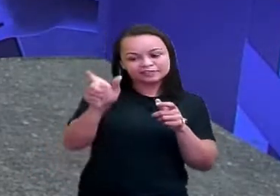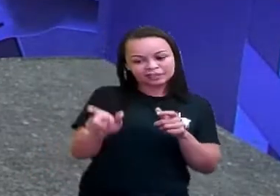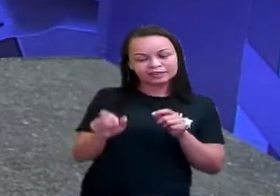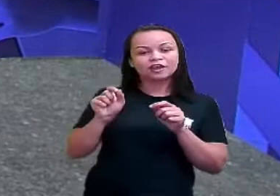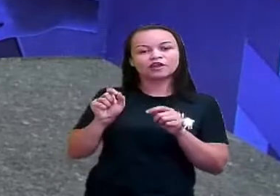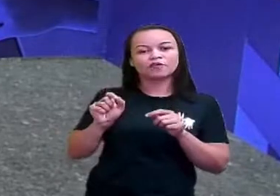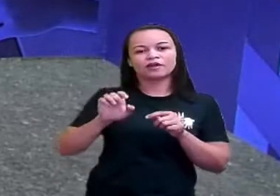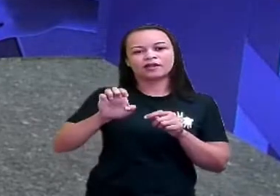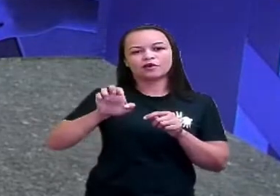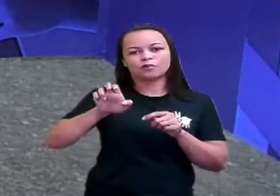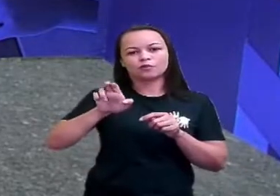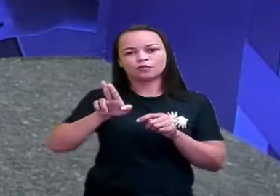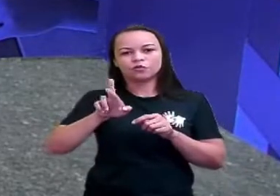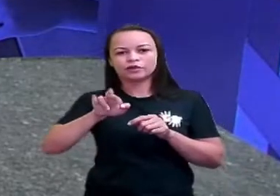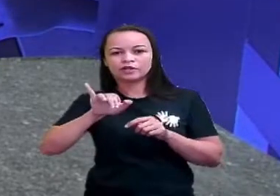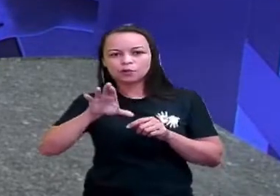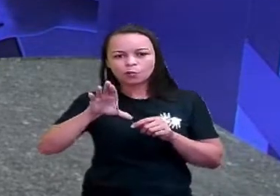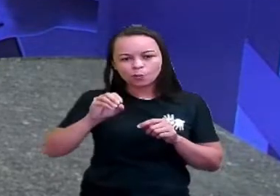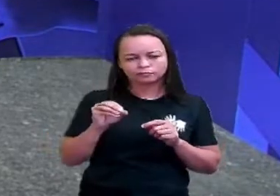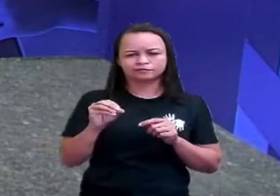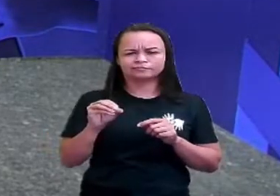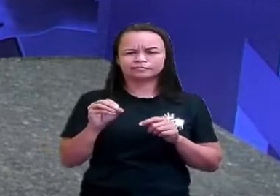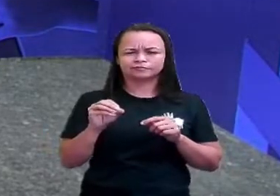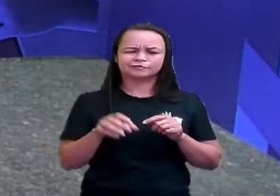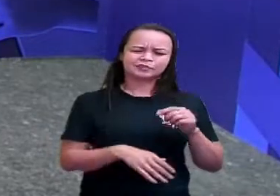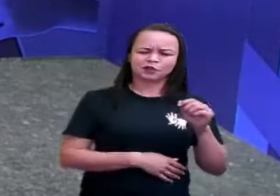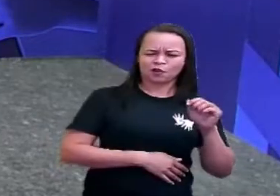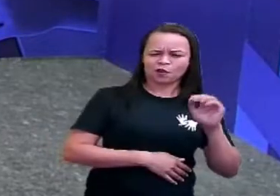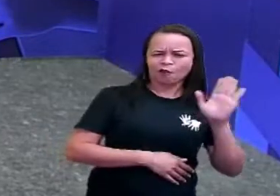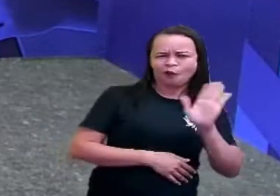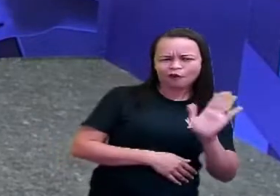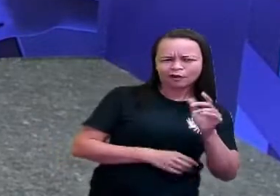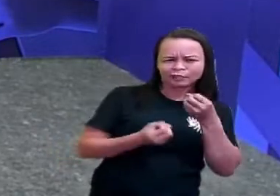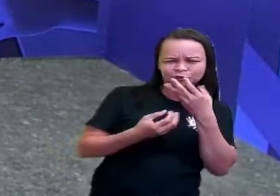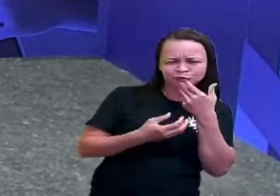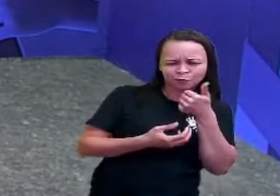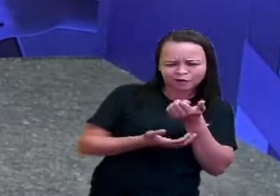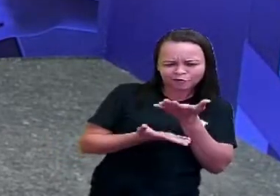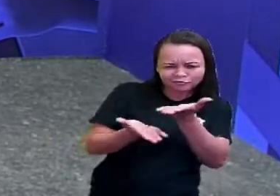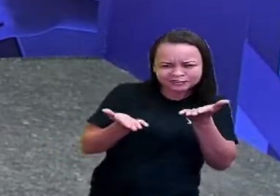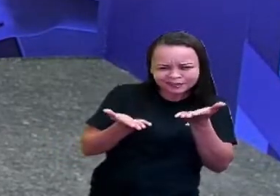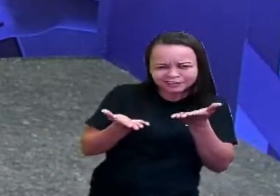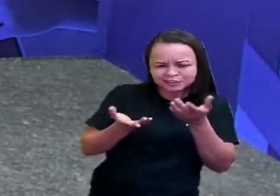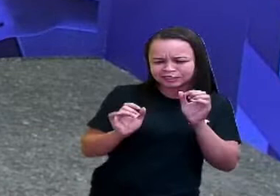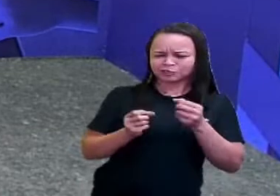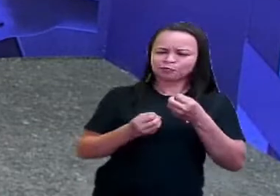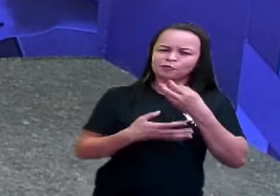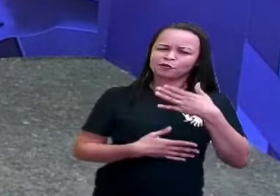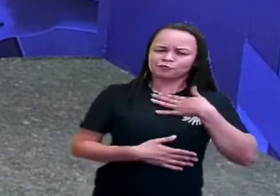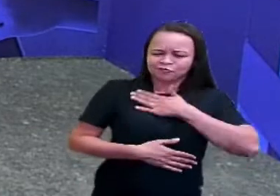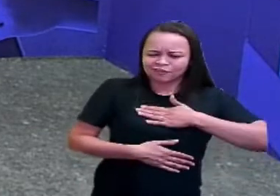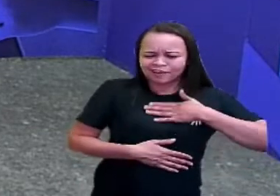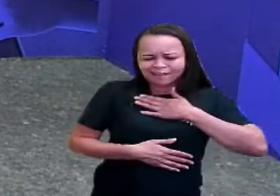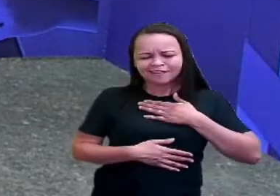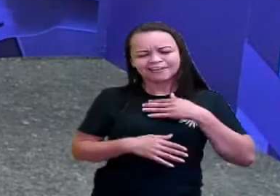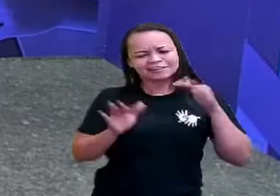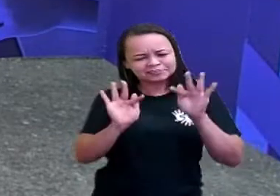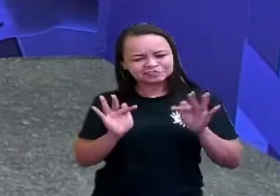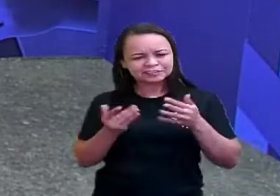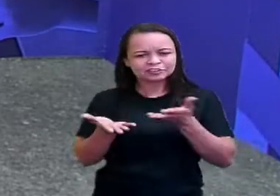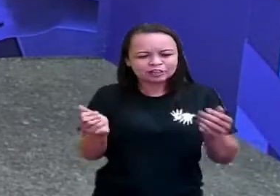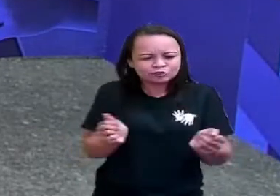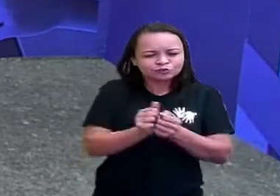é. Olá, pessoal! Tudo bom com vocês? Estou muito feliz de estar aqui hoje,